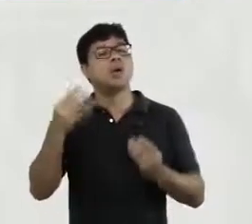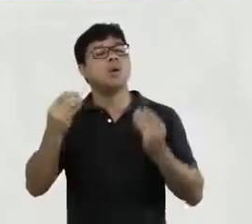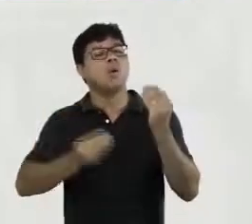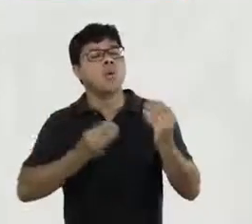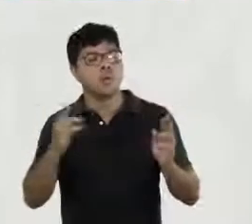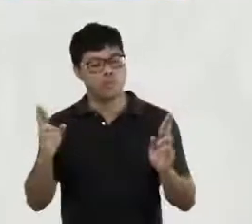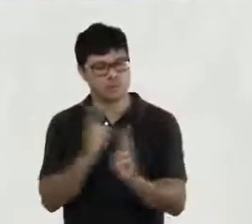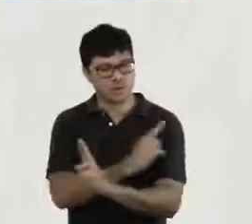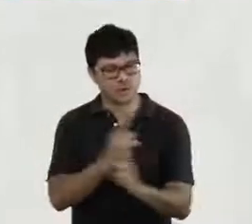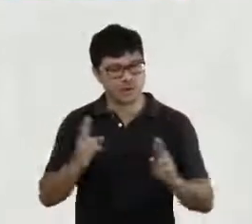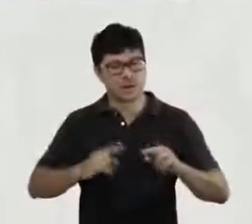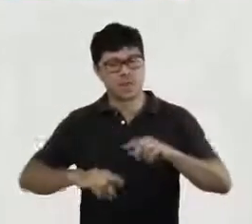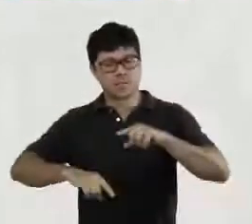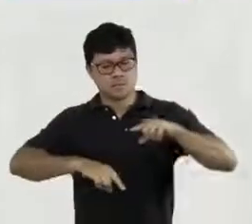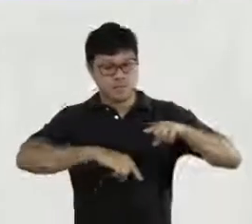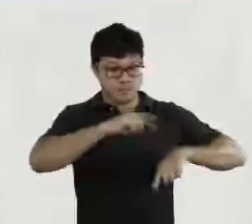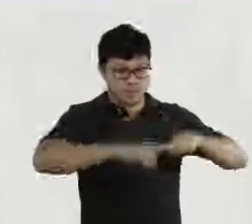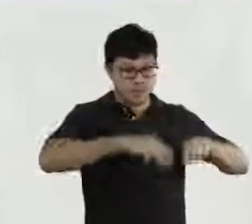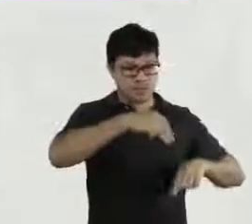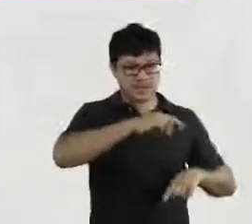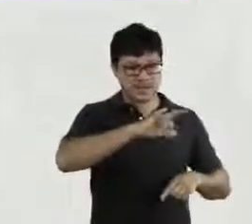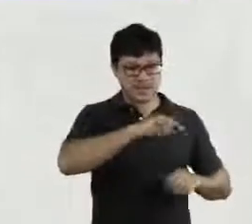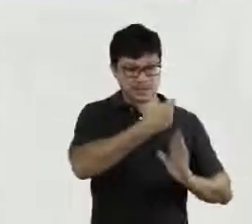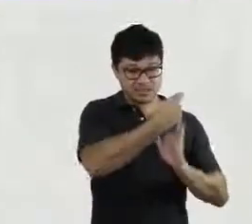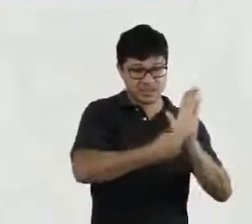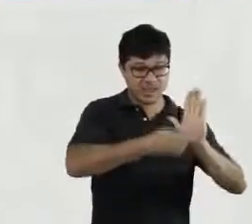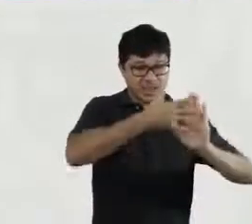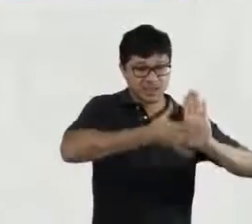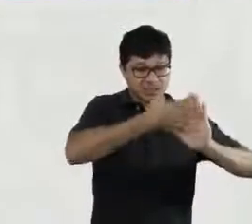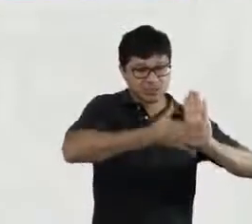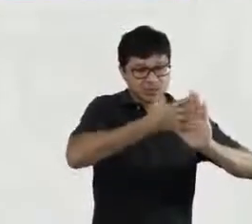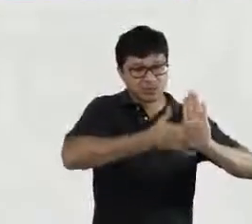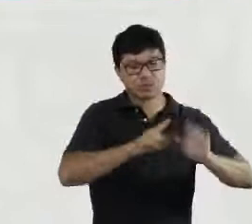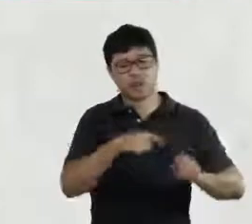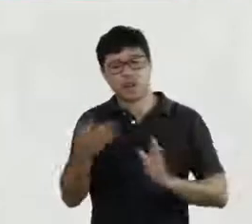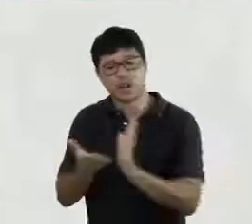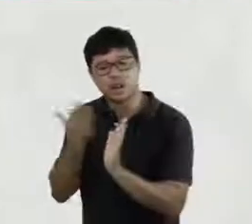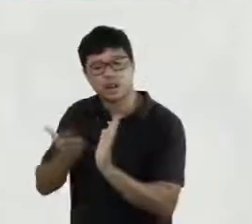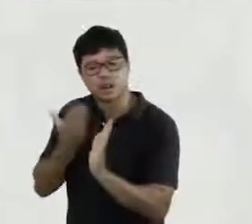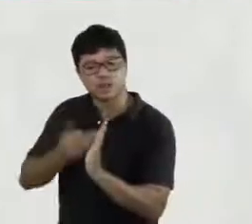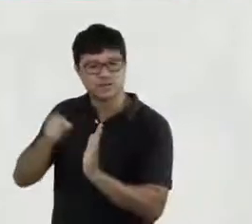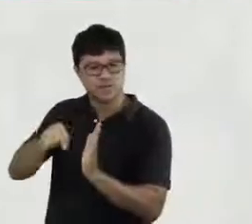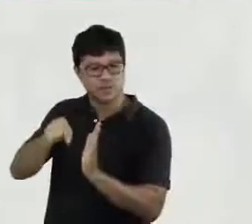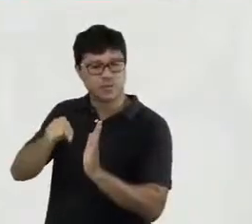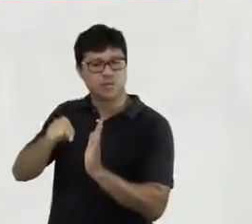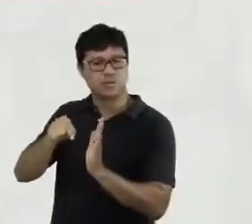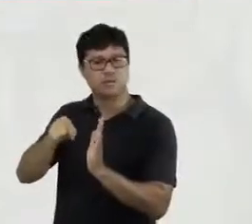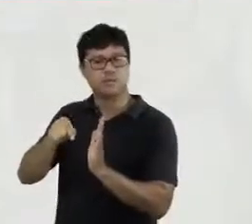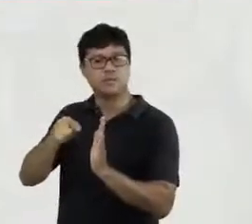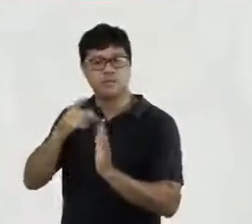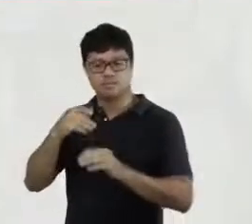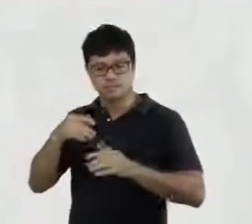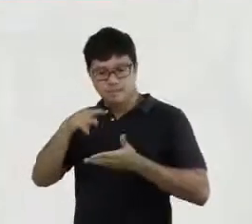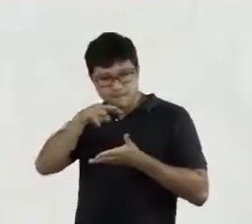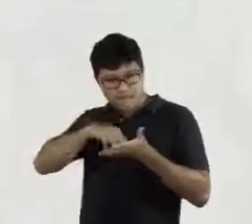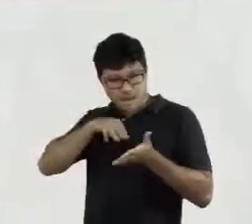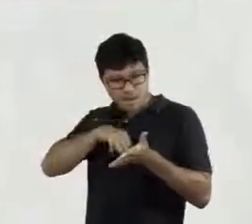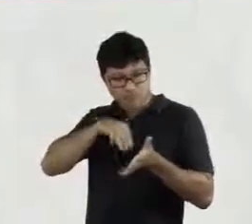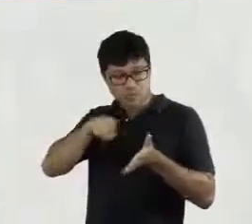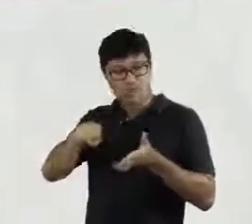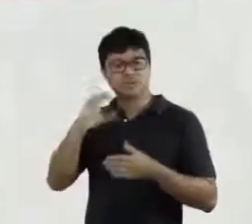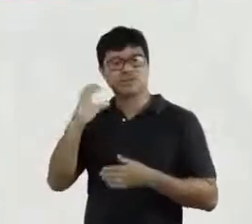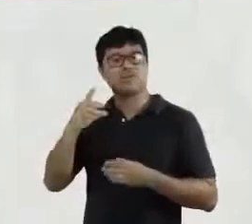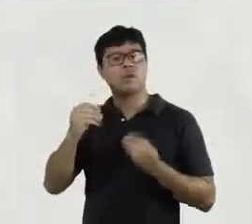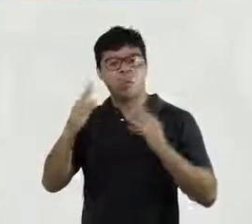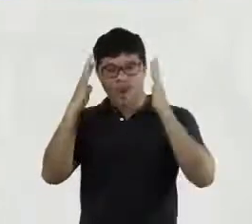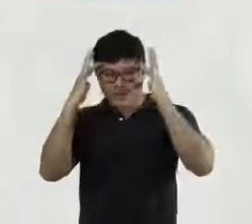Como relacionar materialidade do texto e a textualidade do livro? Além de um método científico, como